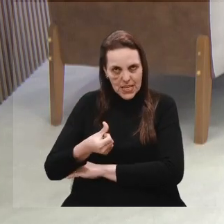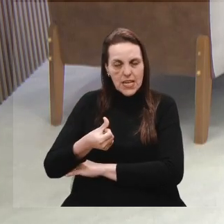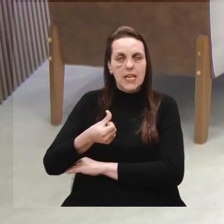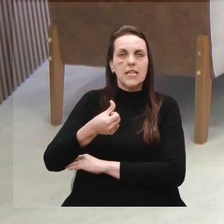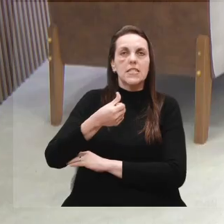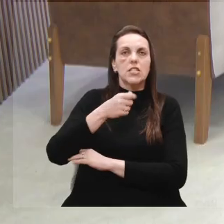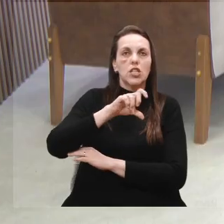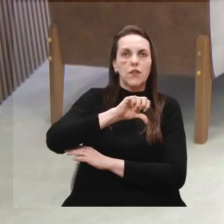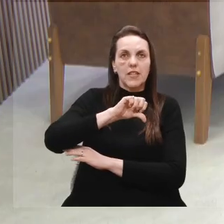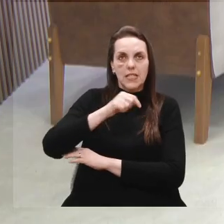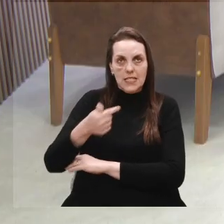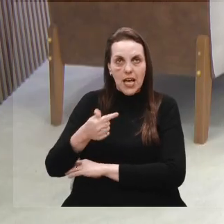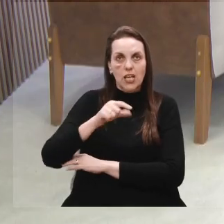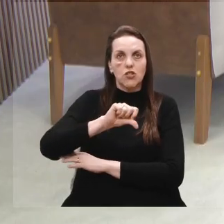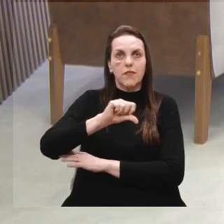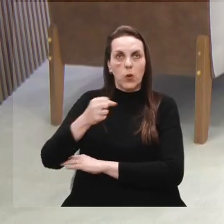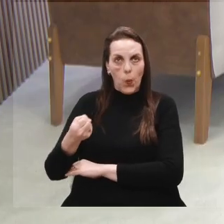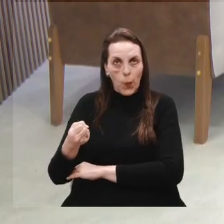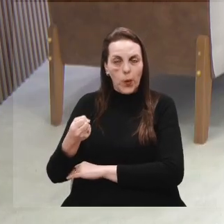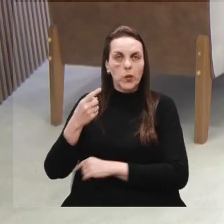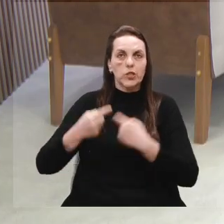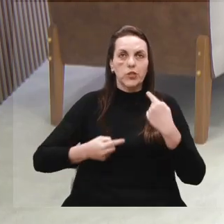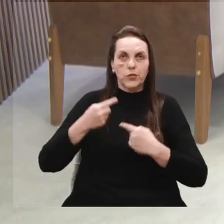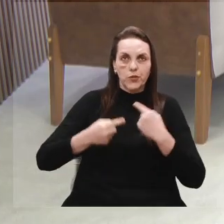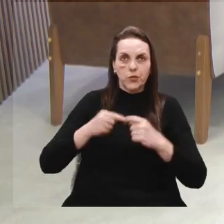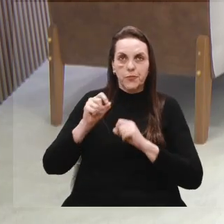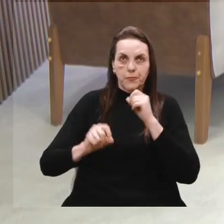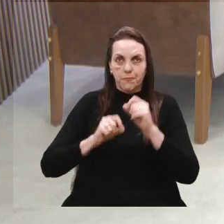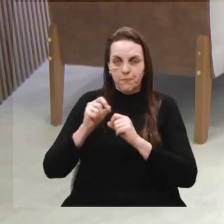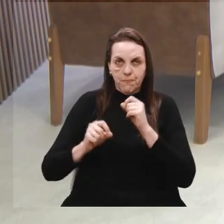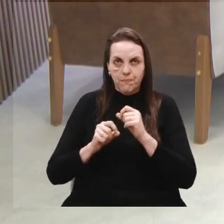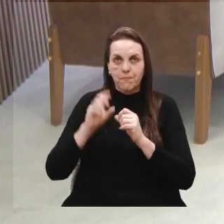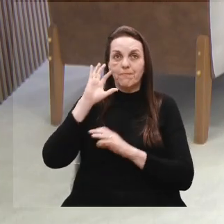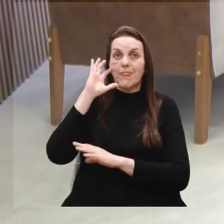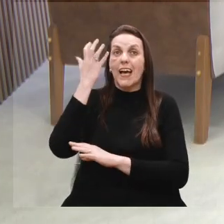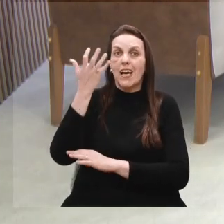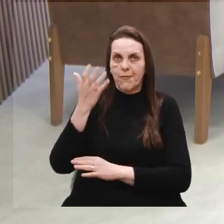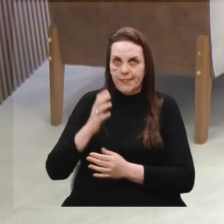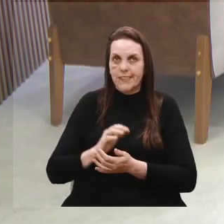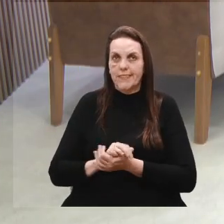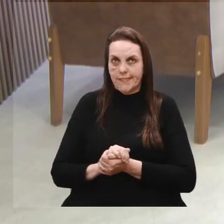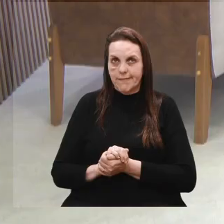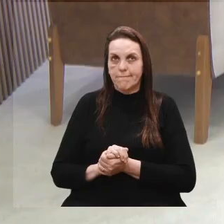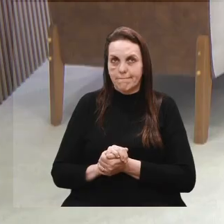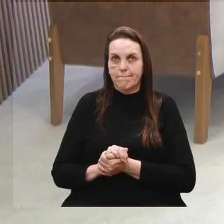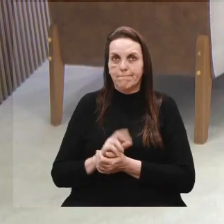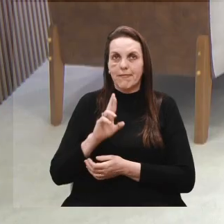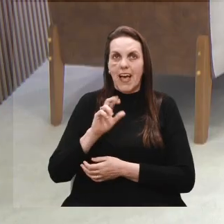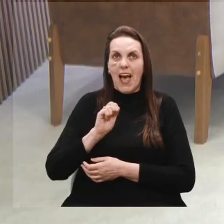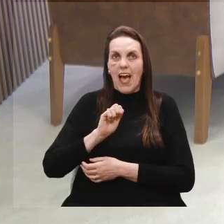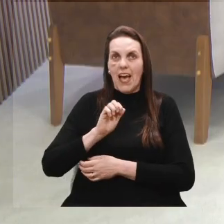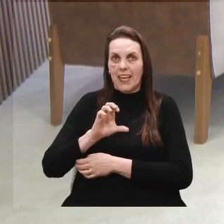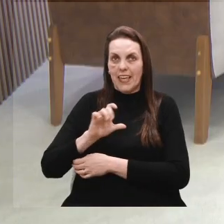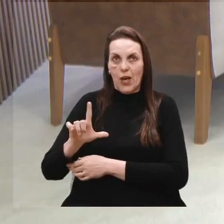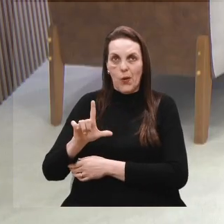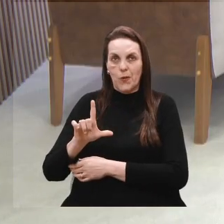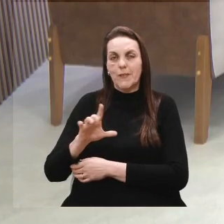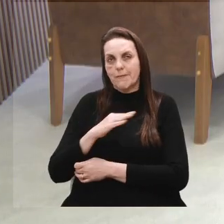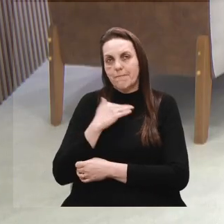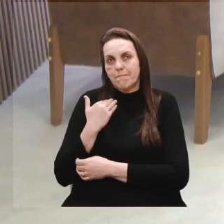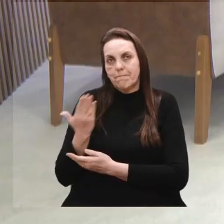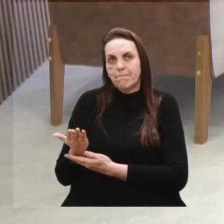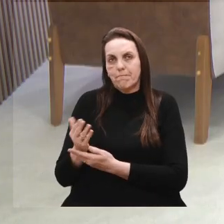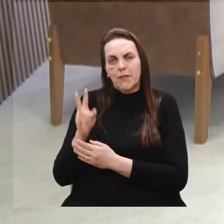96, então 97, 98, quando a gente discutiu, tinha recém acontecido, né, isso com a Raquel. Então foi um nome